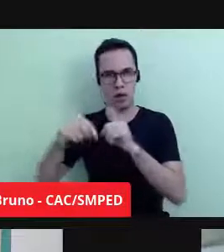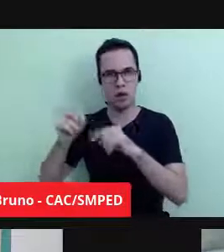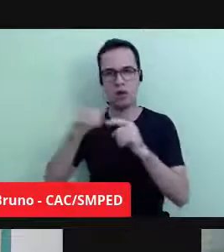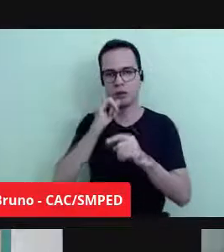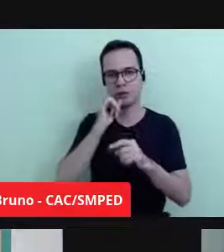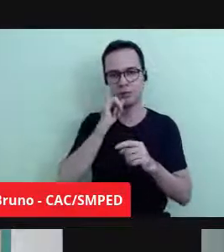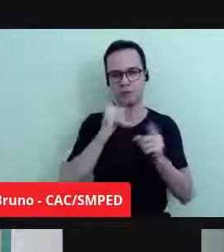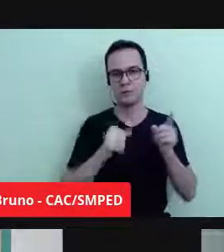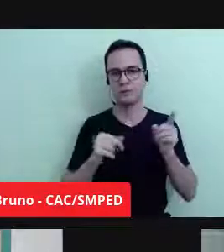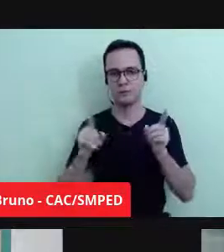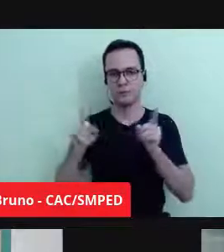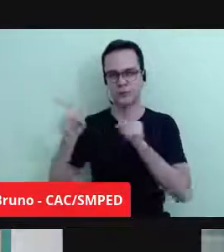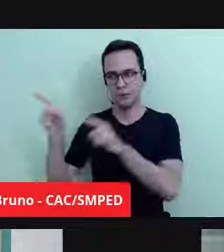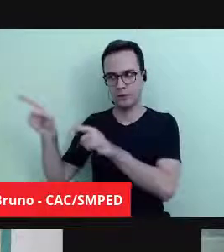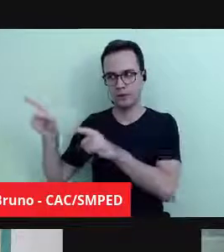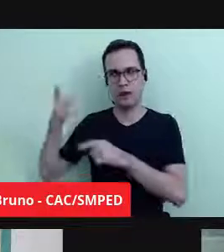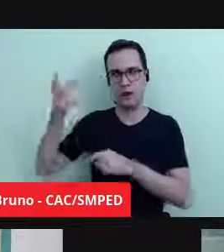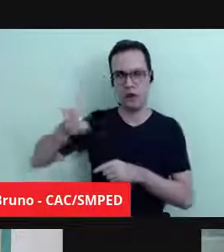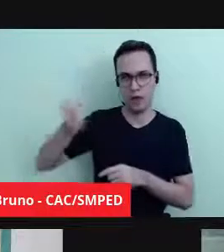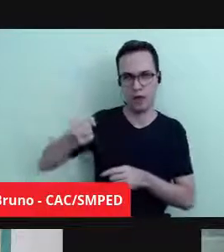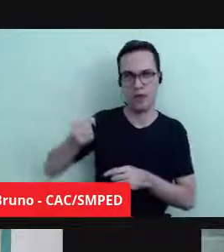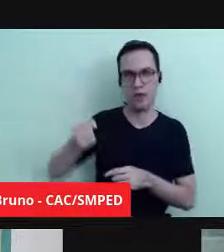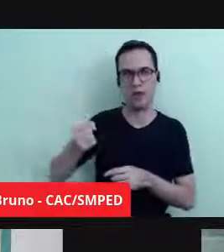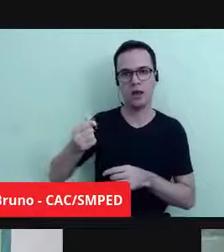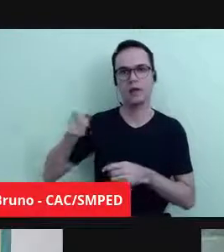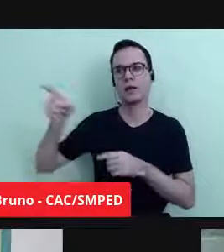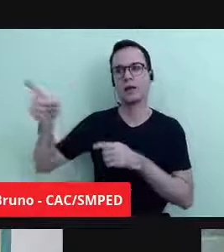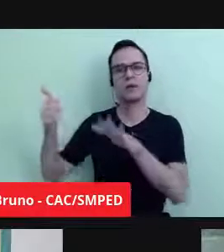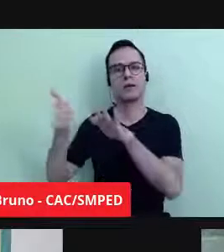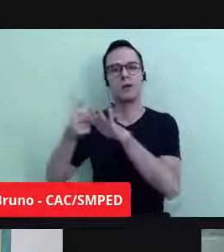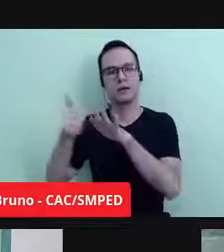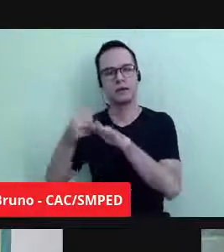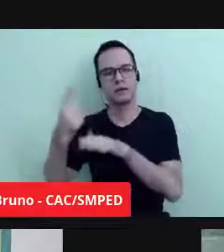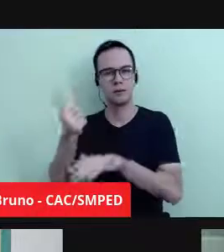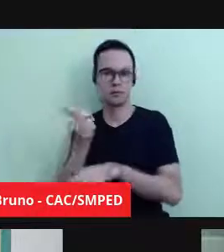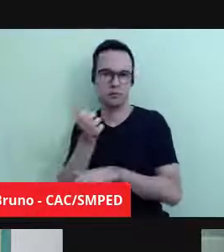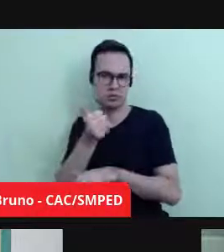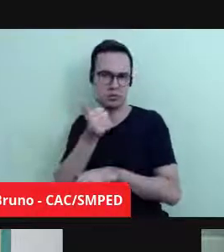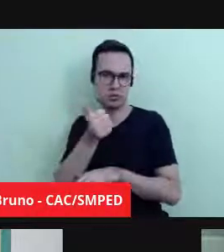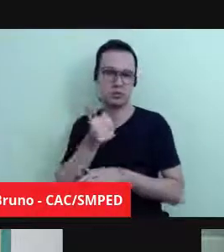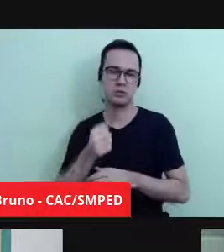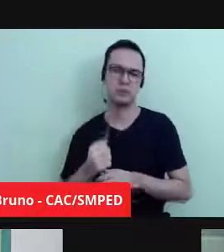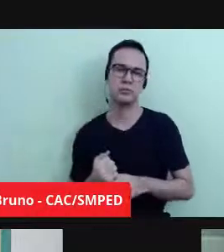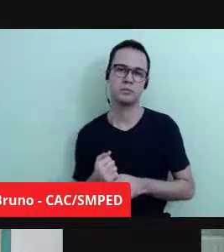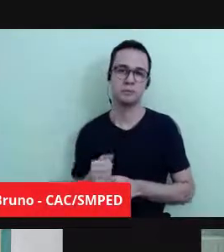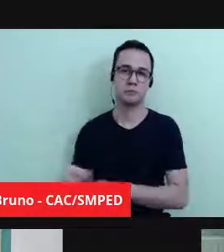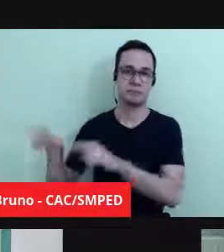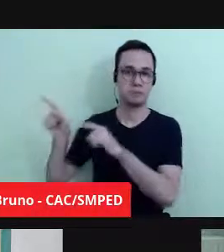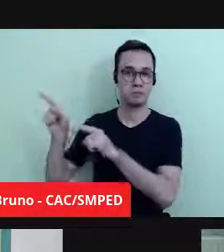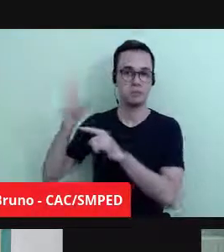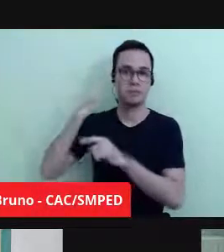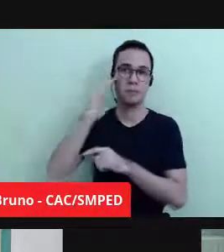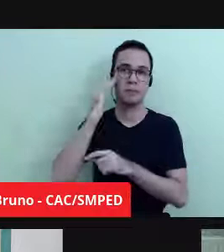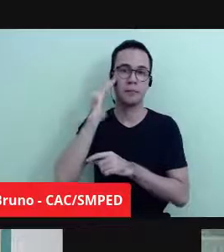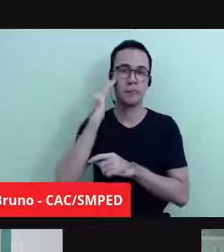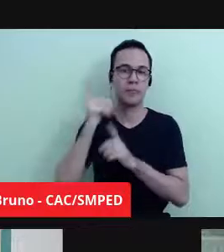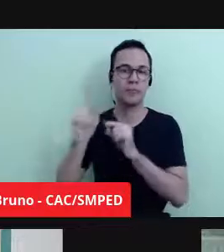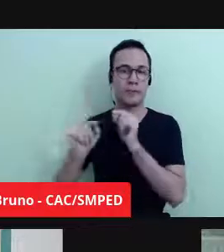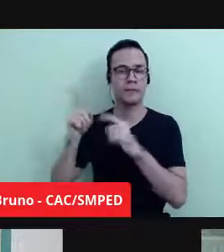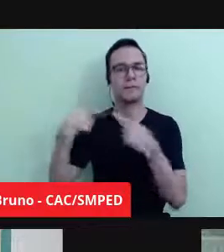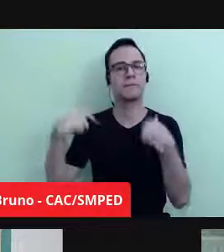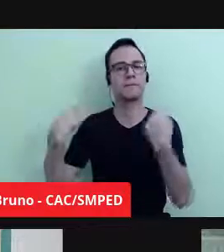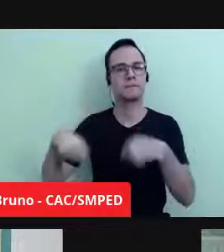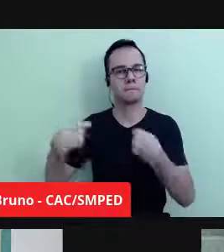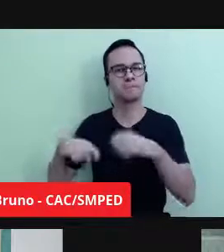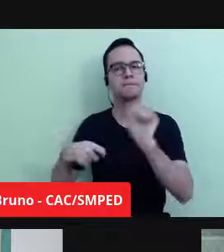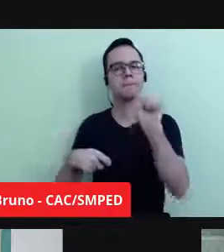ser branco, a ser de classe média, ter acesso financeiro, eu tenho que entender que eu preciso,